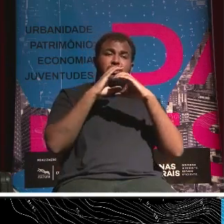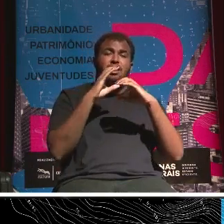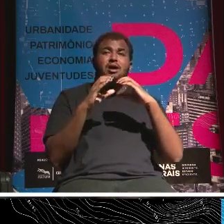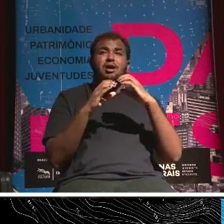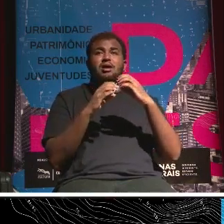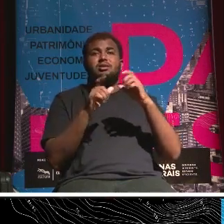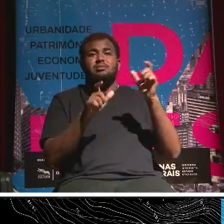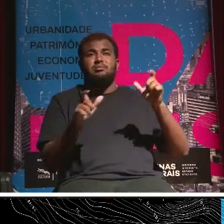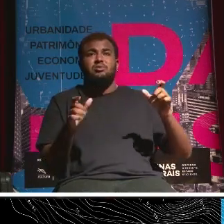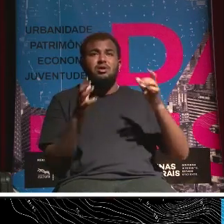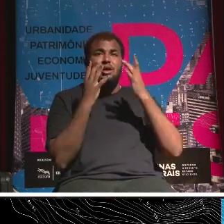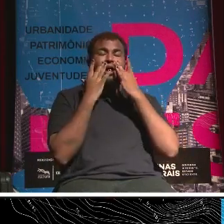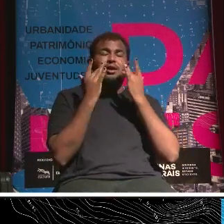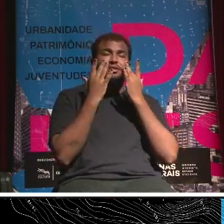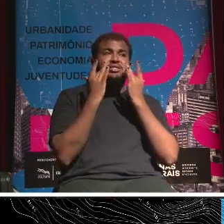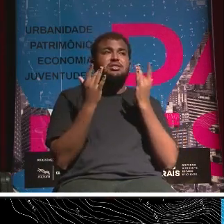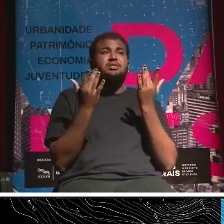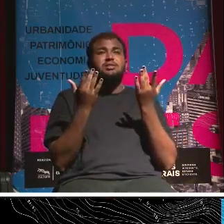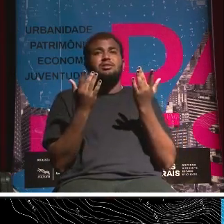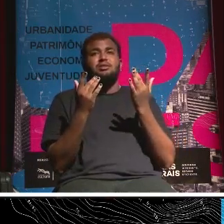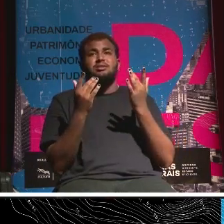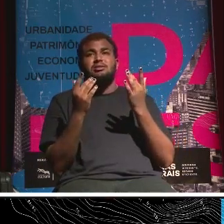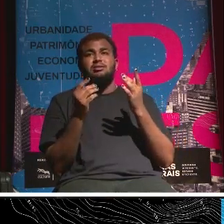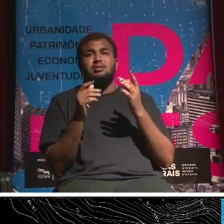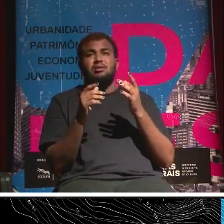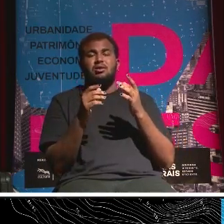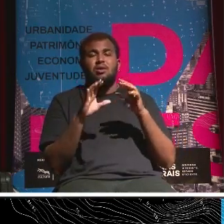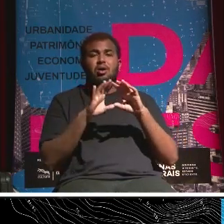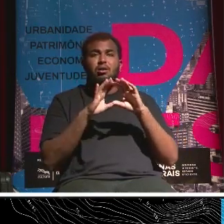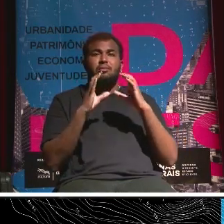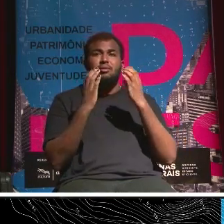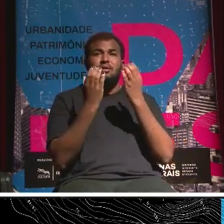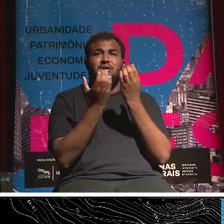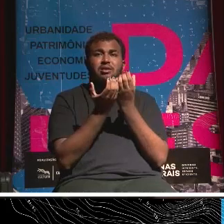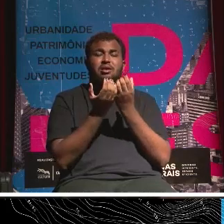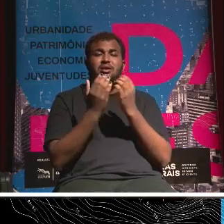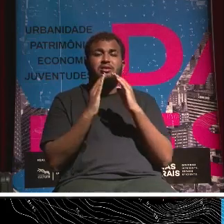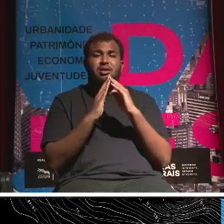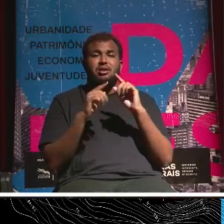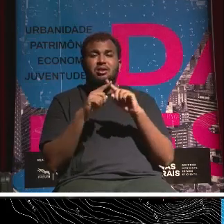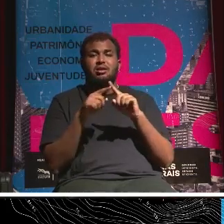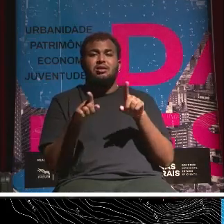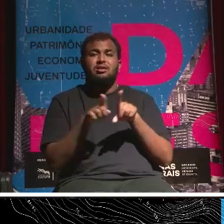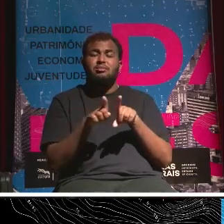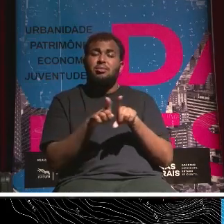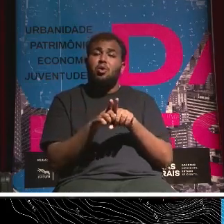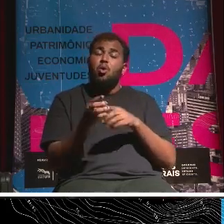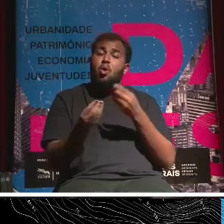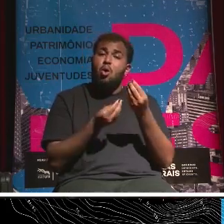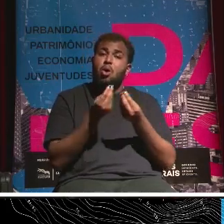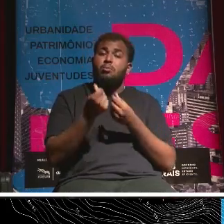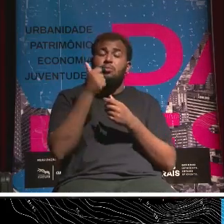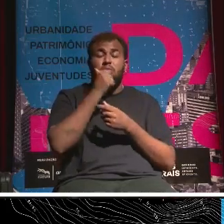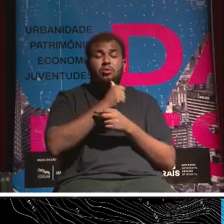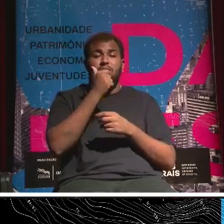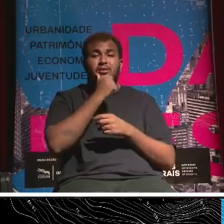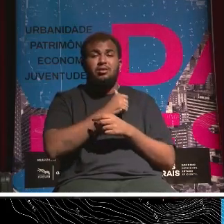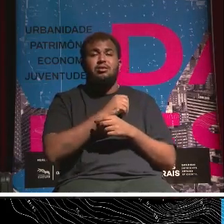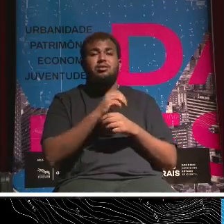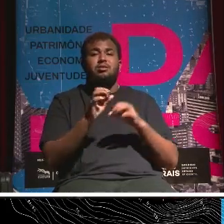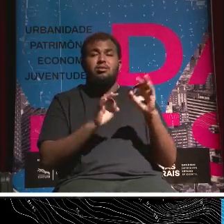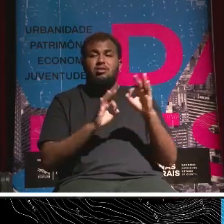com os artistas, com as comunidades neopentecostais, enfim. Como que essas mulheres se organizavam ali para que esse baile funk